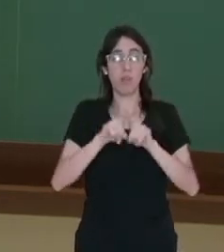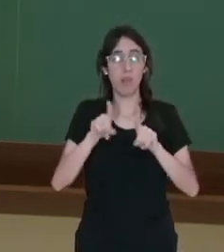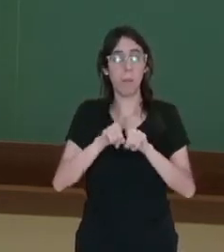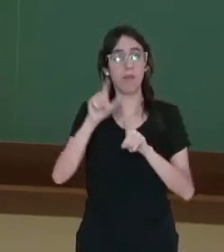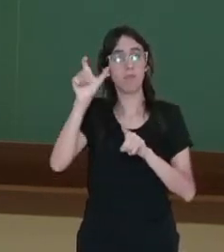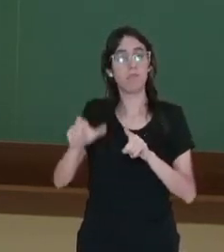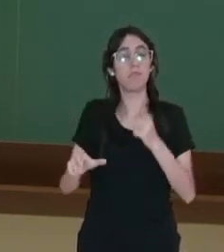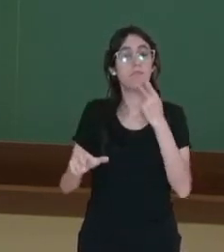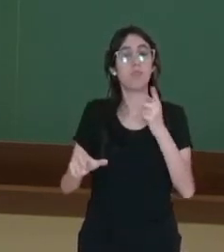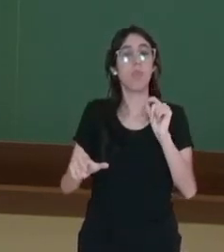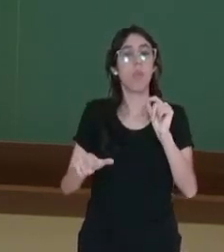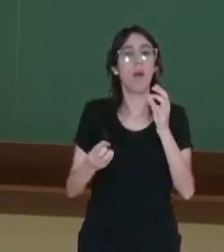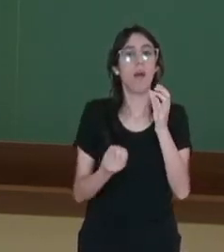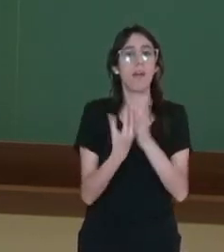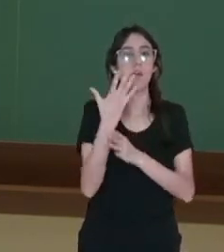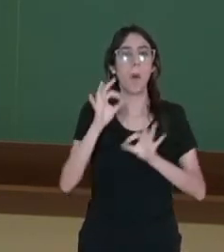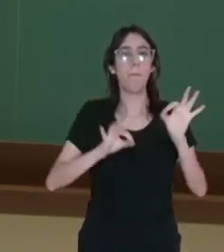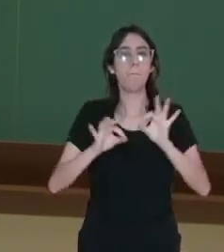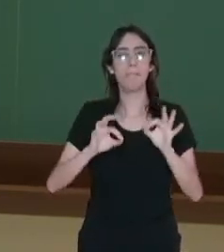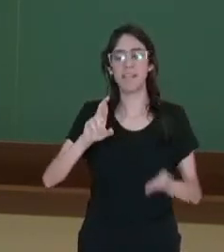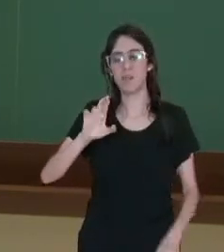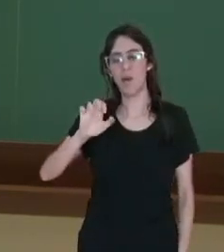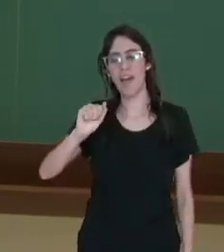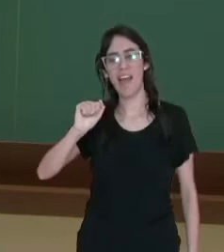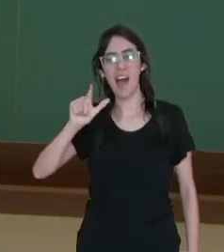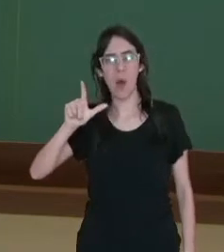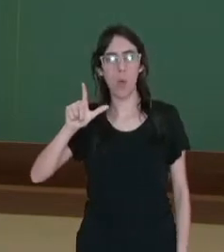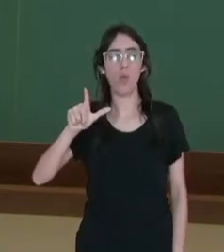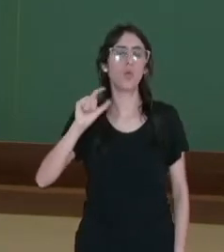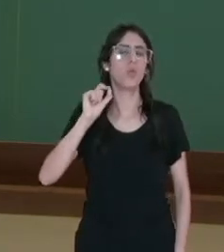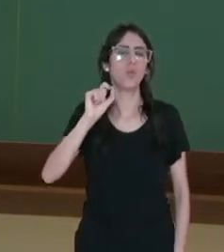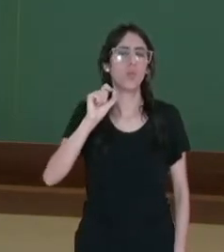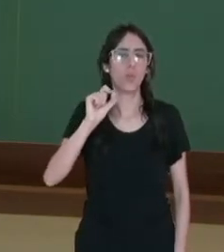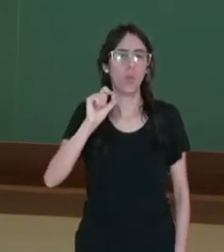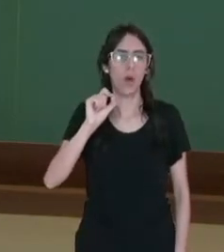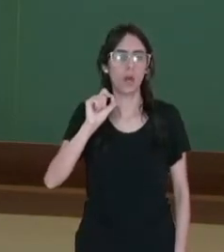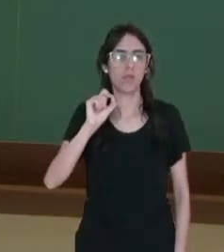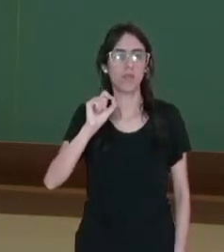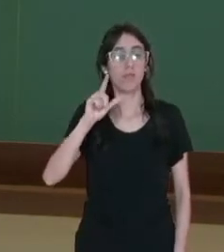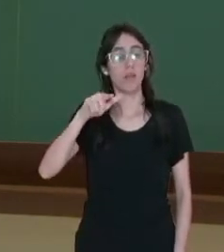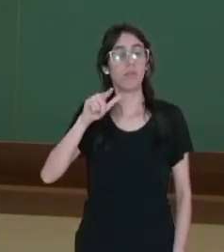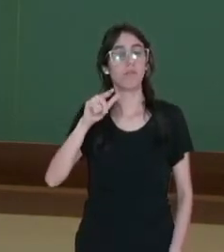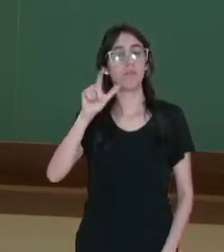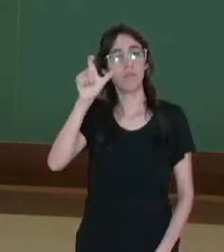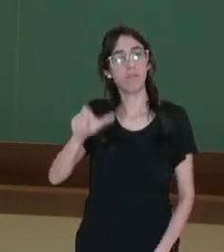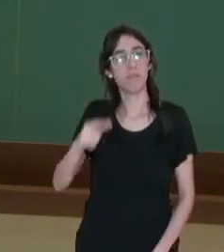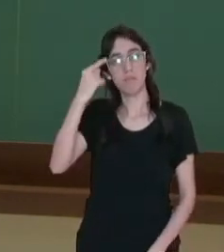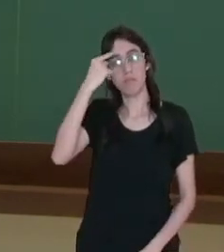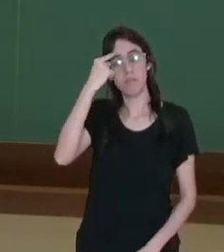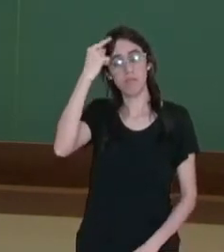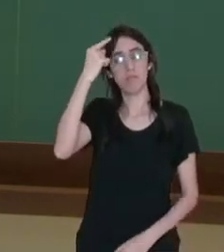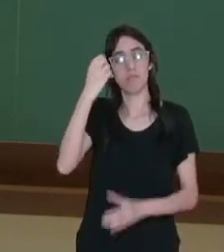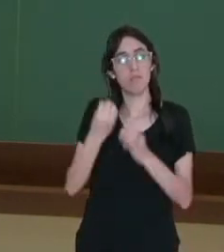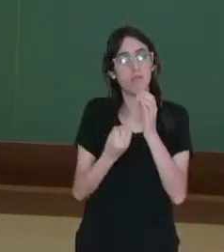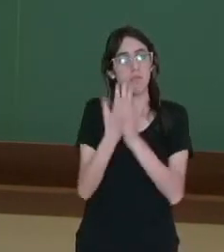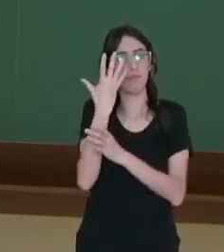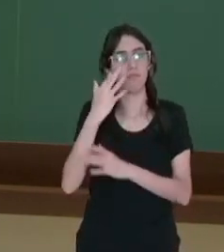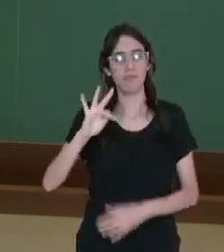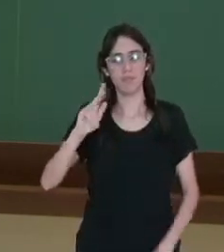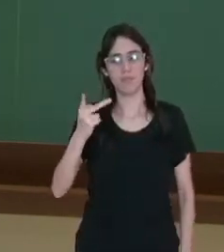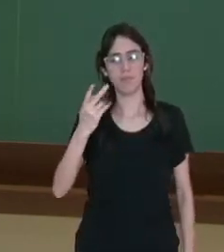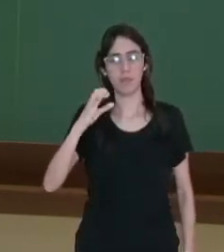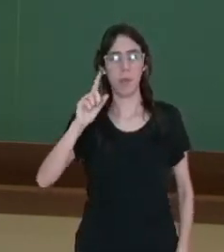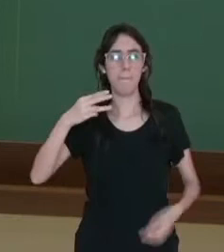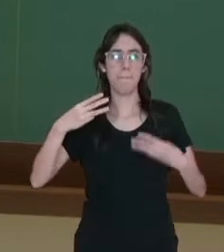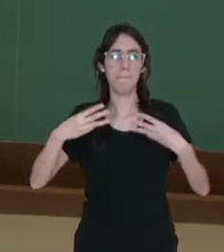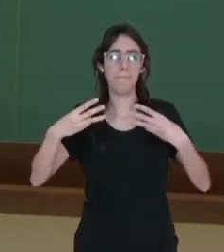do Plano Real. O Plano Real foi idealizado pelo então ministro da Fazenda, Fernando Henrique Cardoso, e